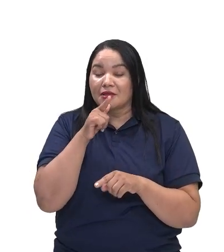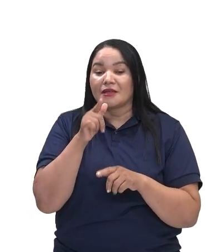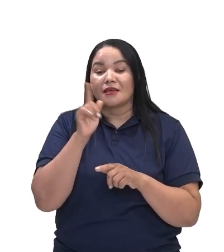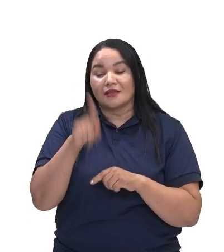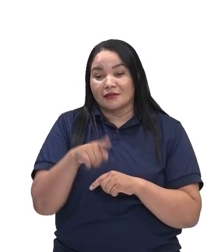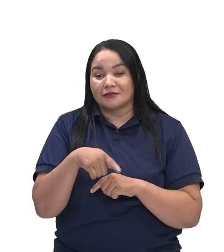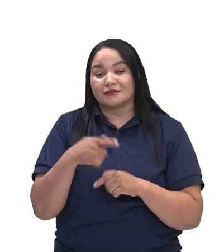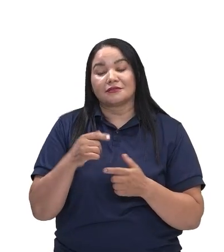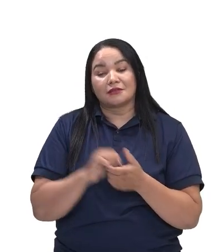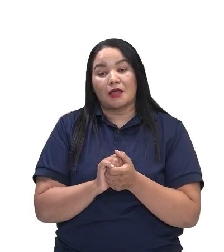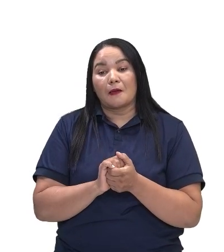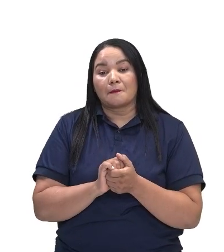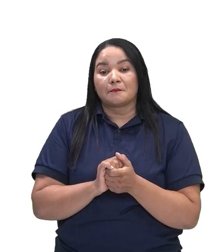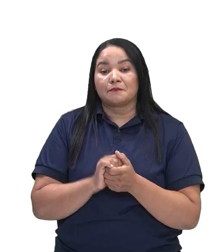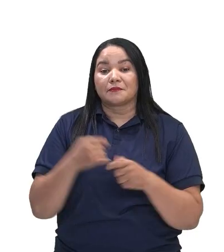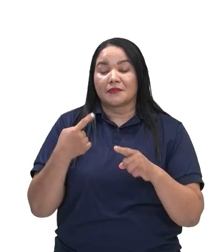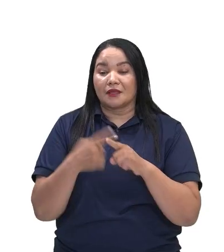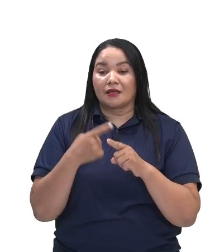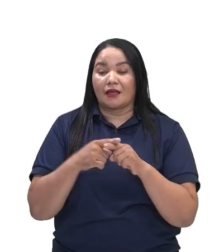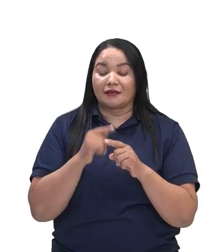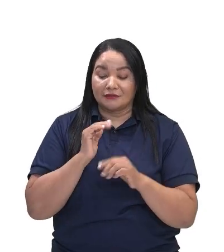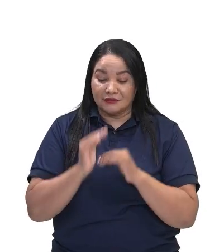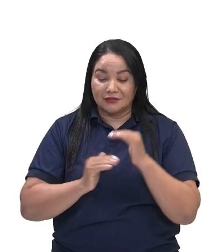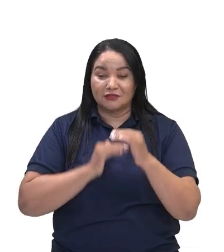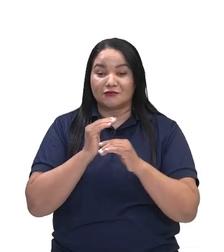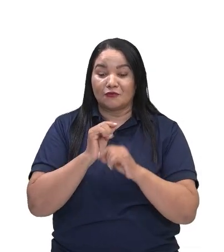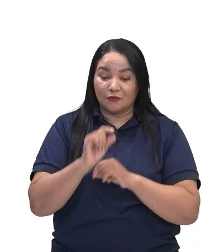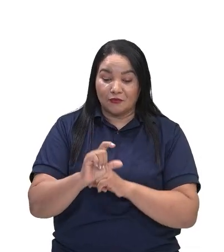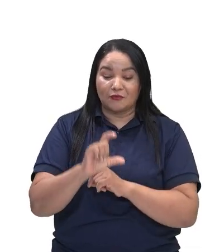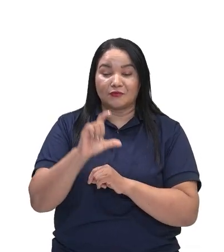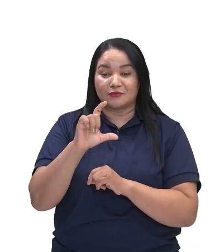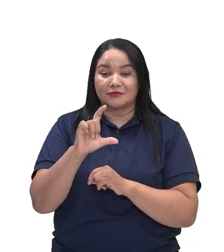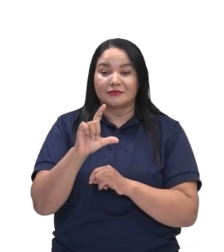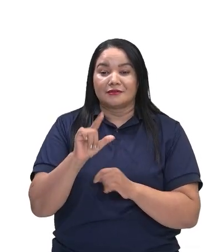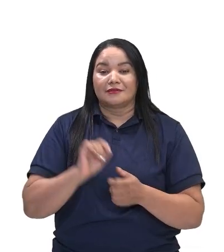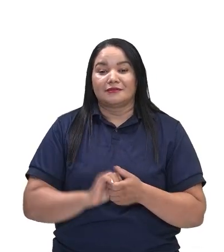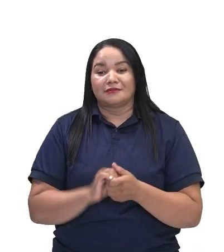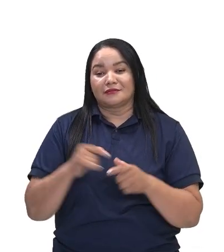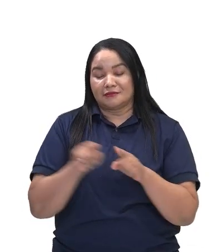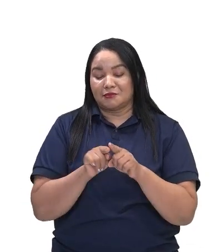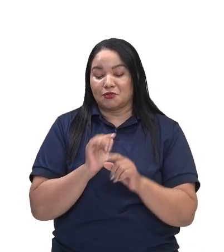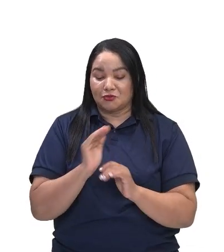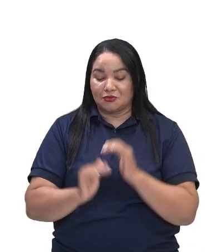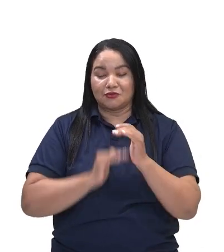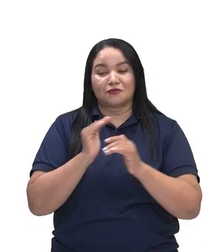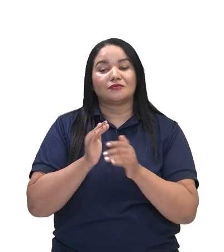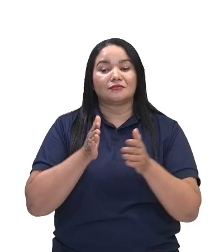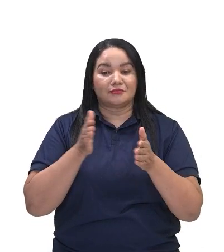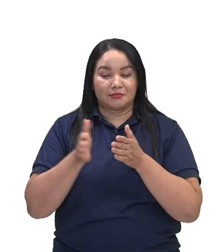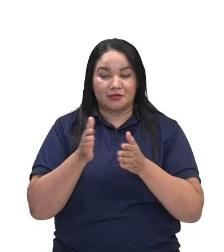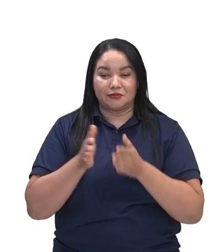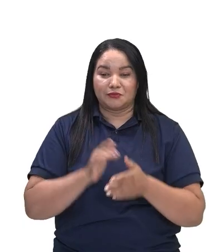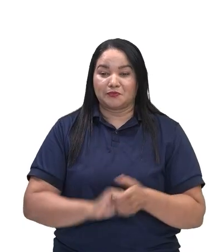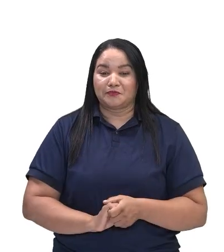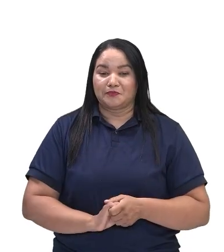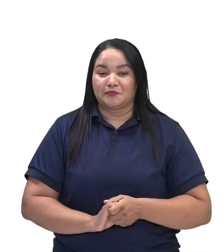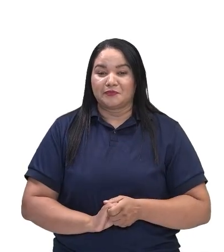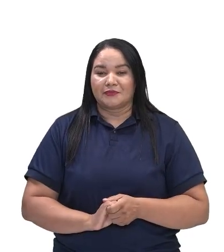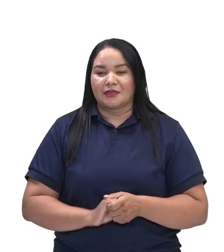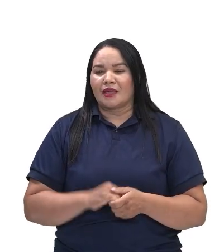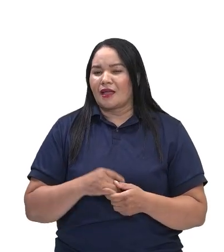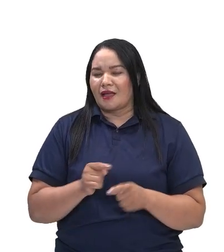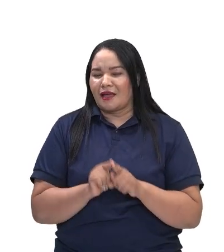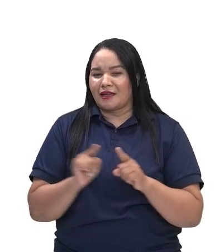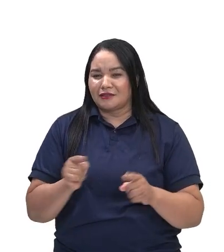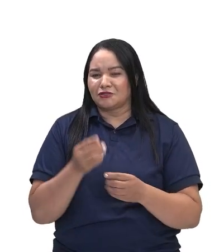natural que ele também vá se desenvolver, esses órgãos se desenvolvam nesse período, certo? Bom, e como é que funciona aí no